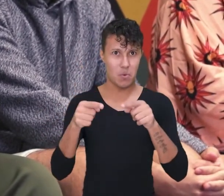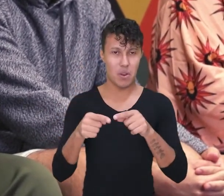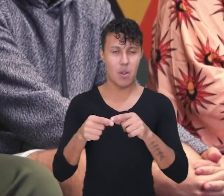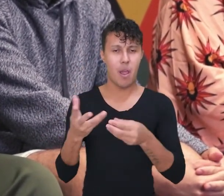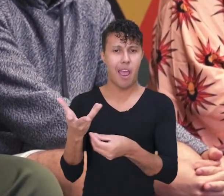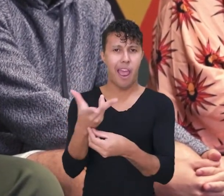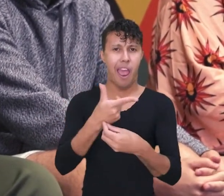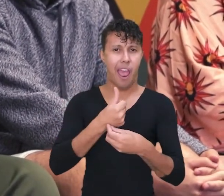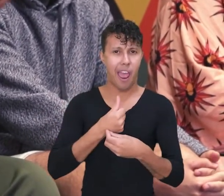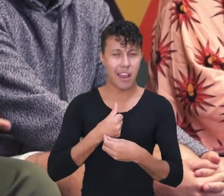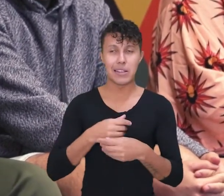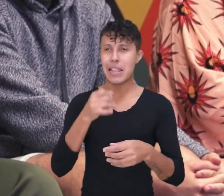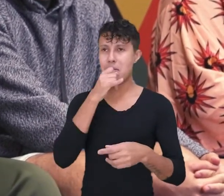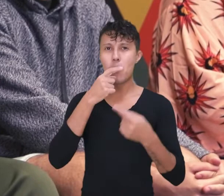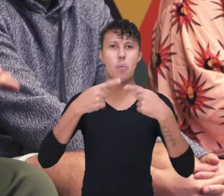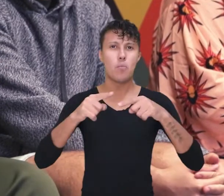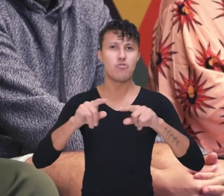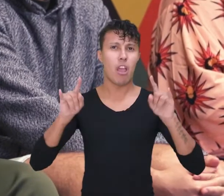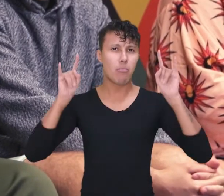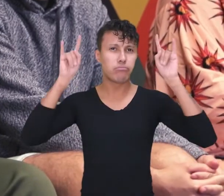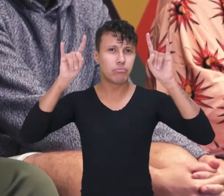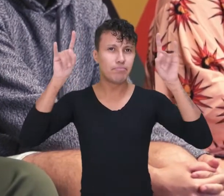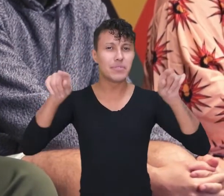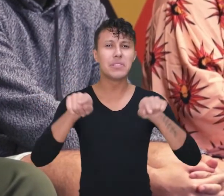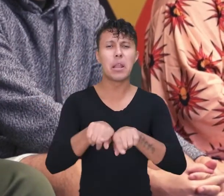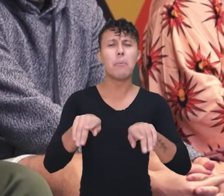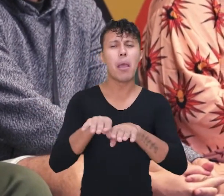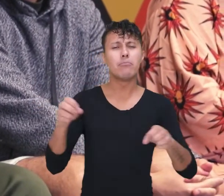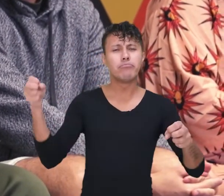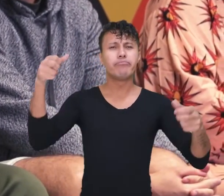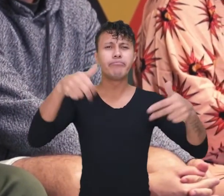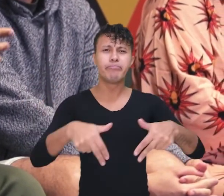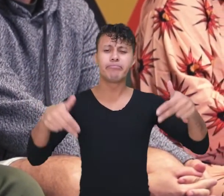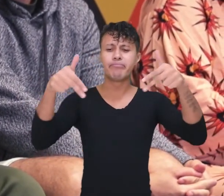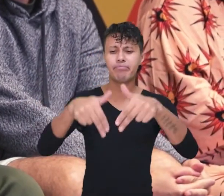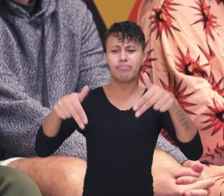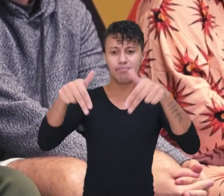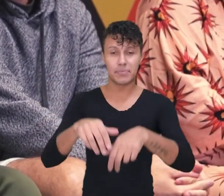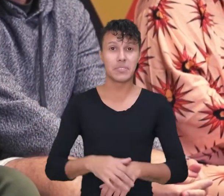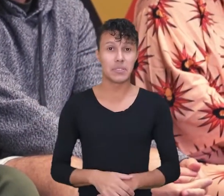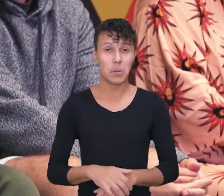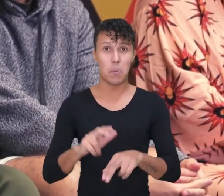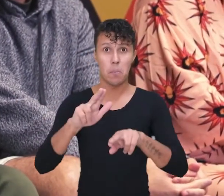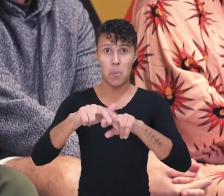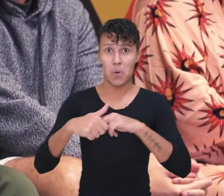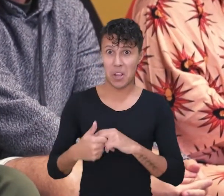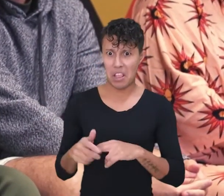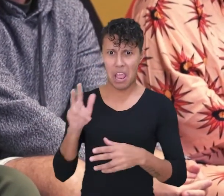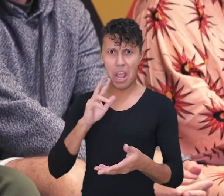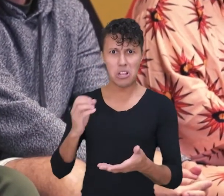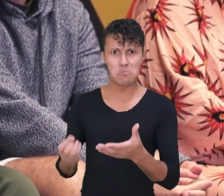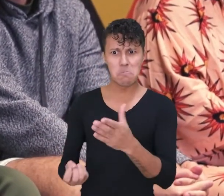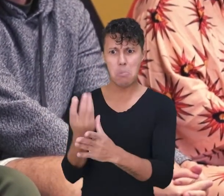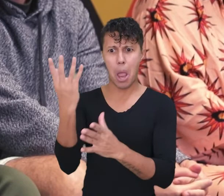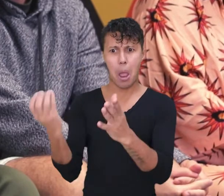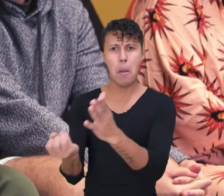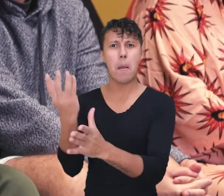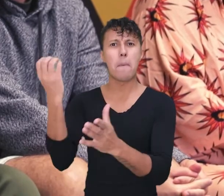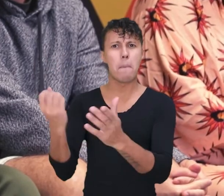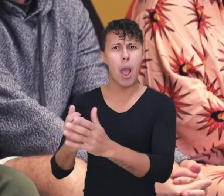movimento artístico, mas o rock, o hip hop, todos esses tipos de movimentos artísticos que vieram para